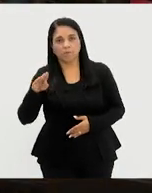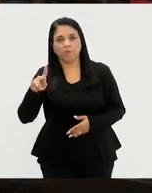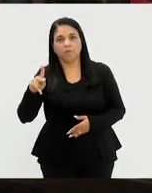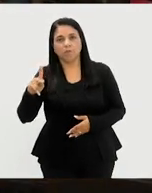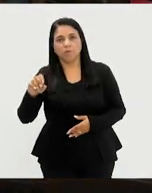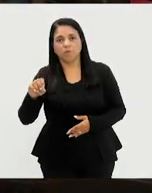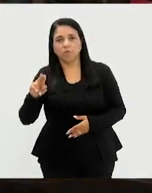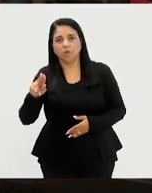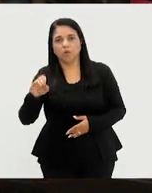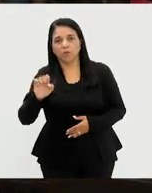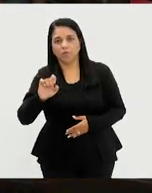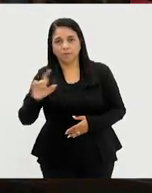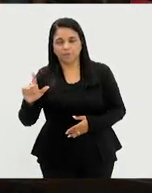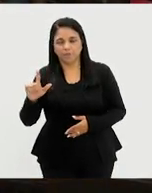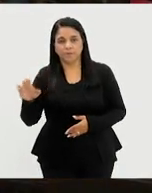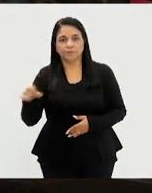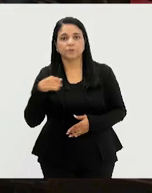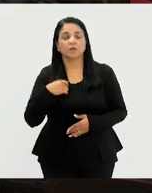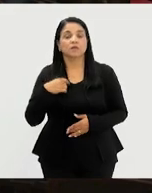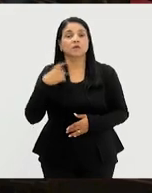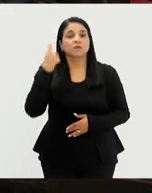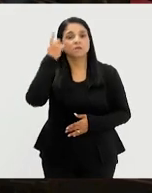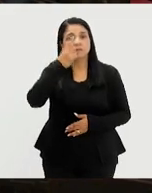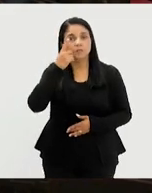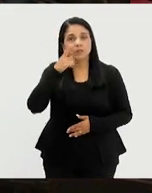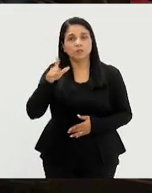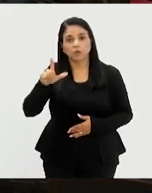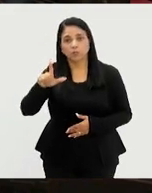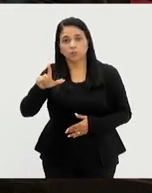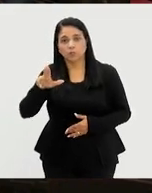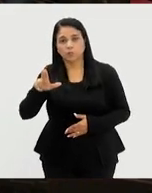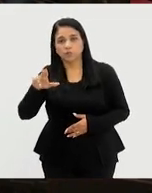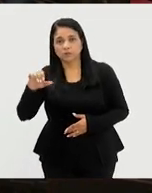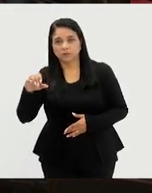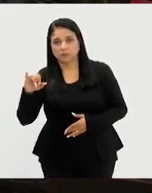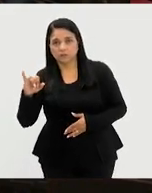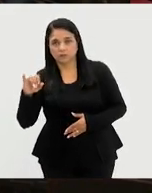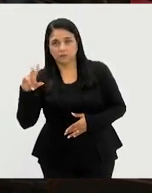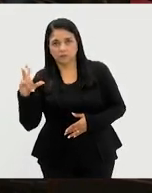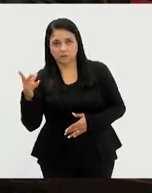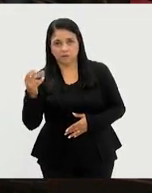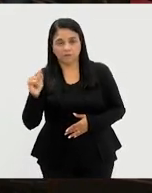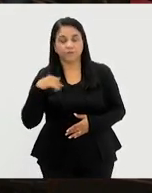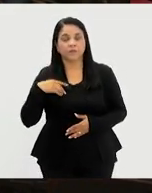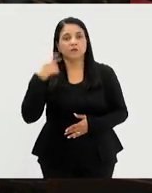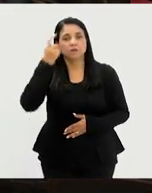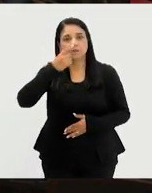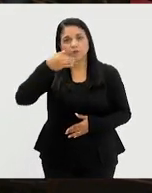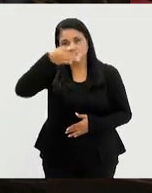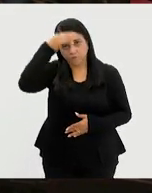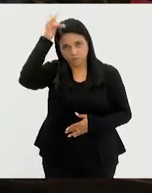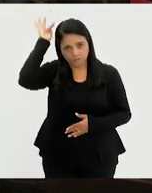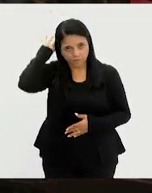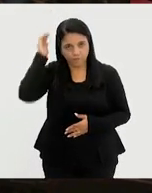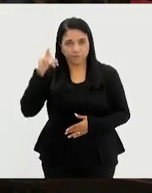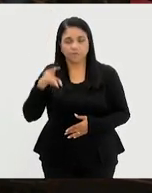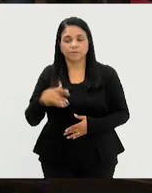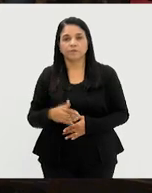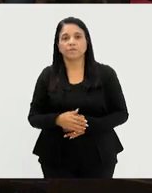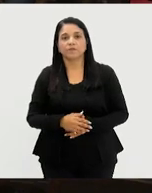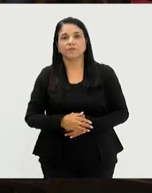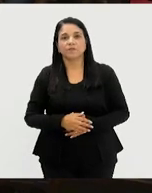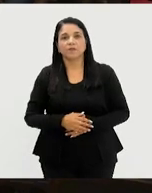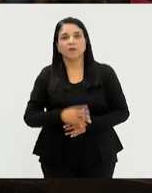pobel deputada Lucinha Deputado Fred Pacheco a